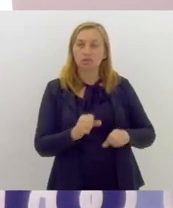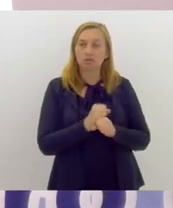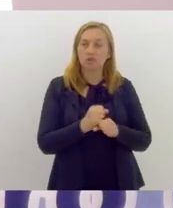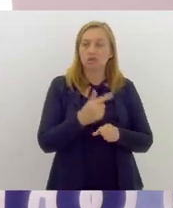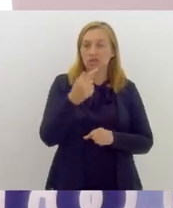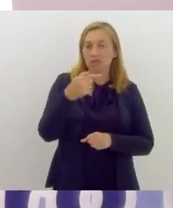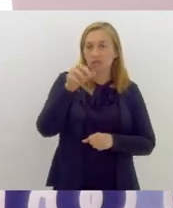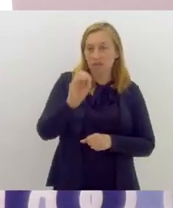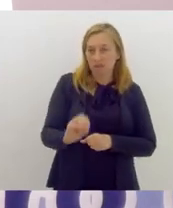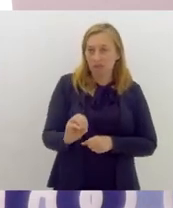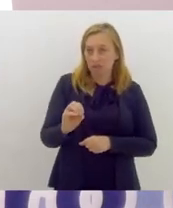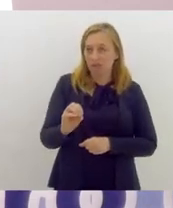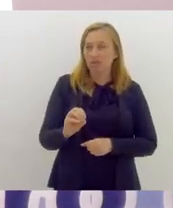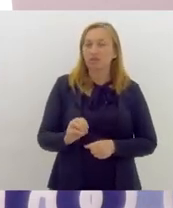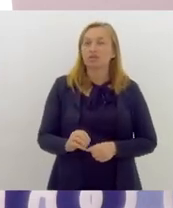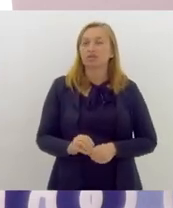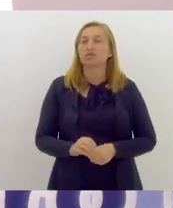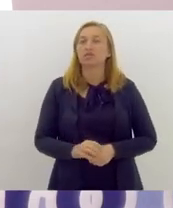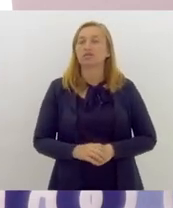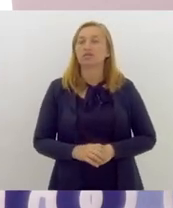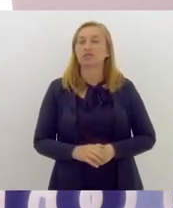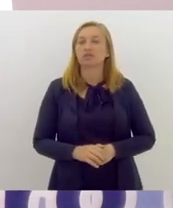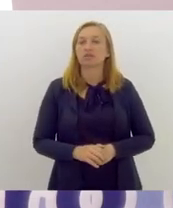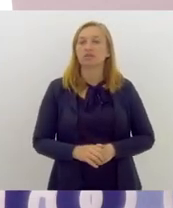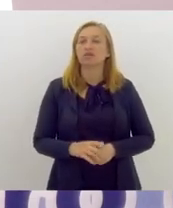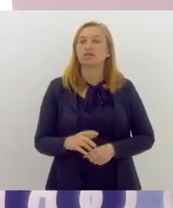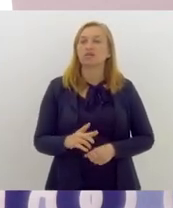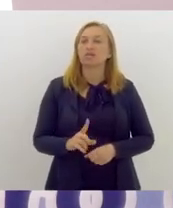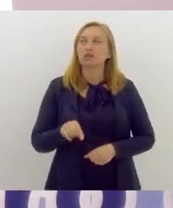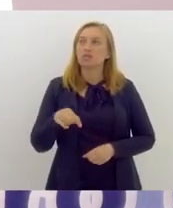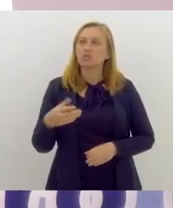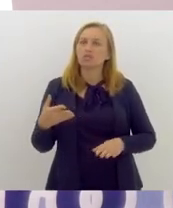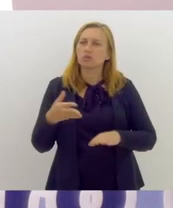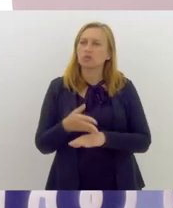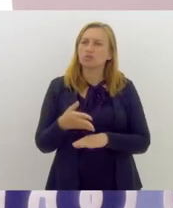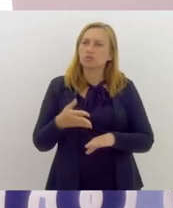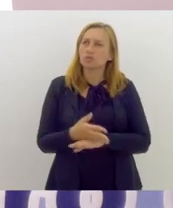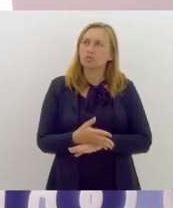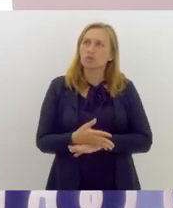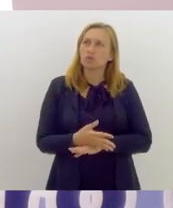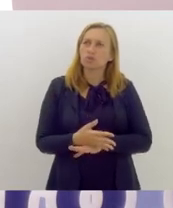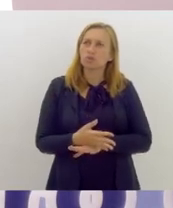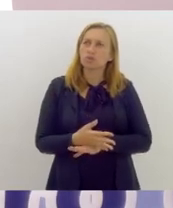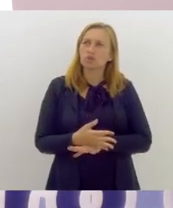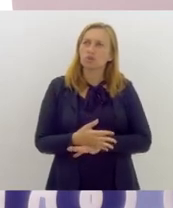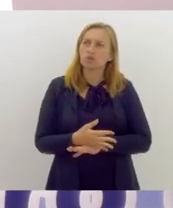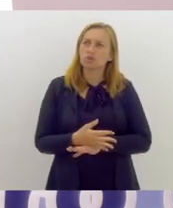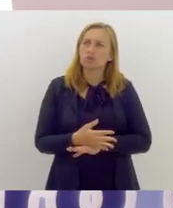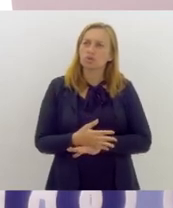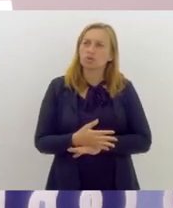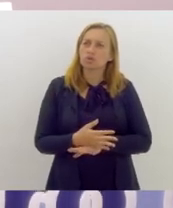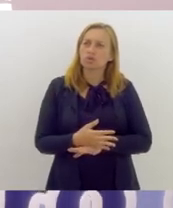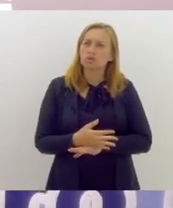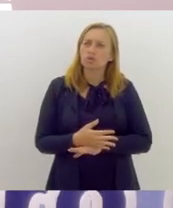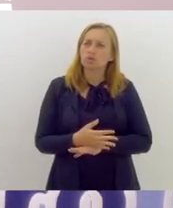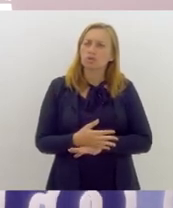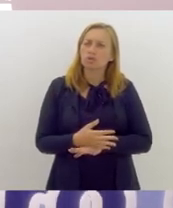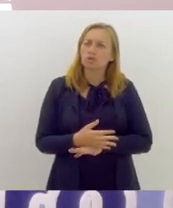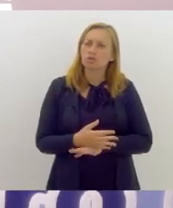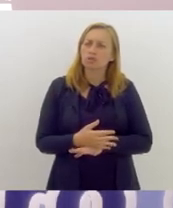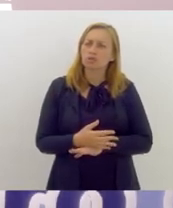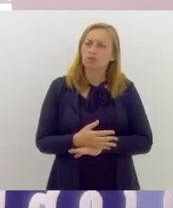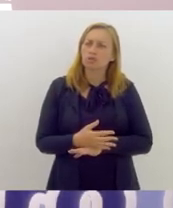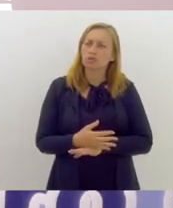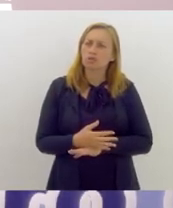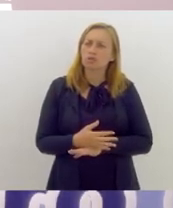e teve aí a tissa em campo também que também entrou de forma também mas assim através de uma